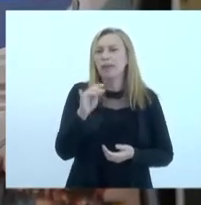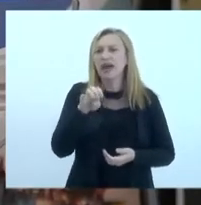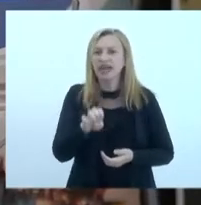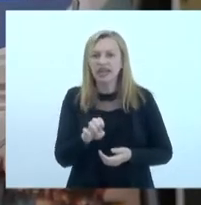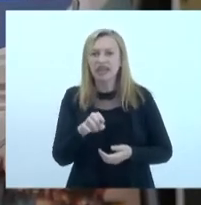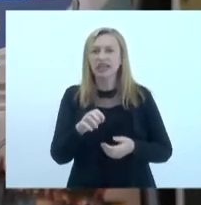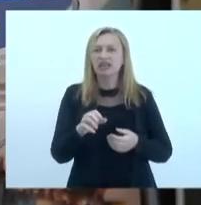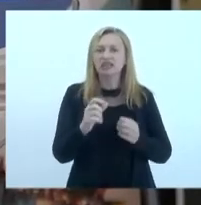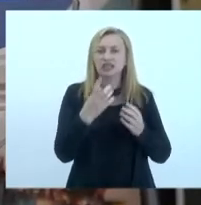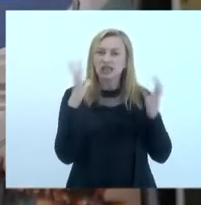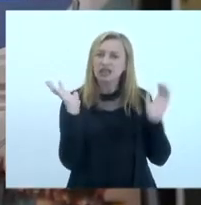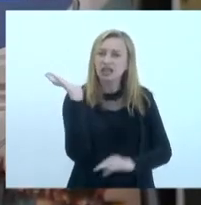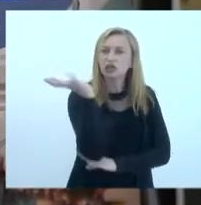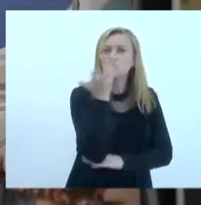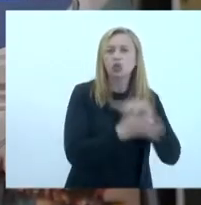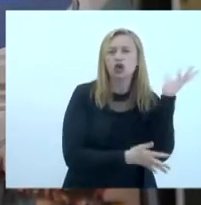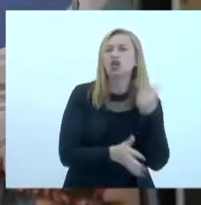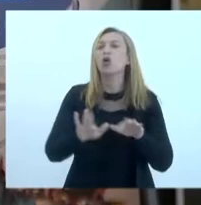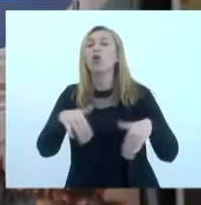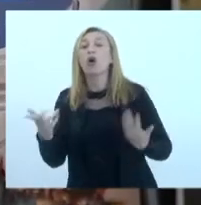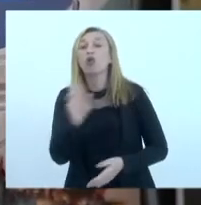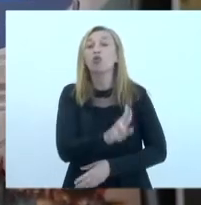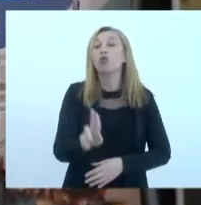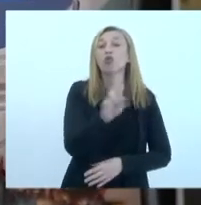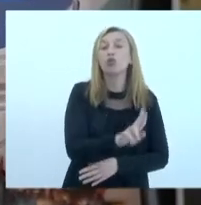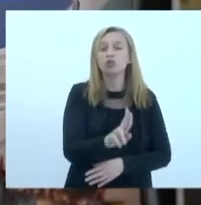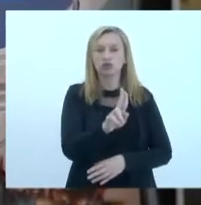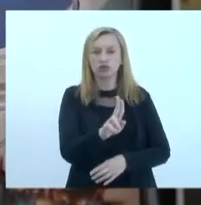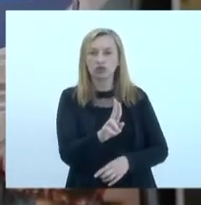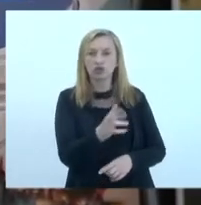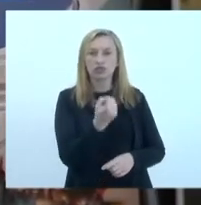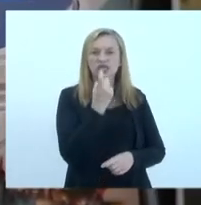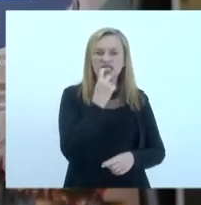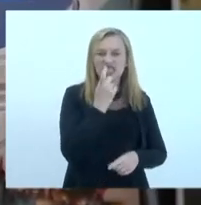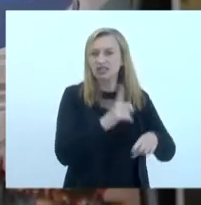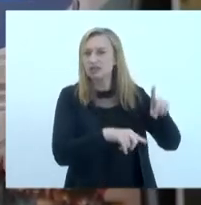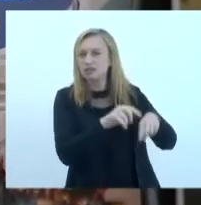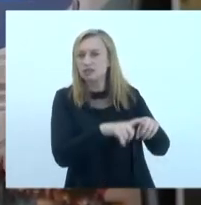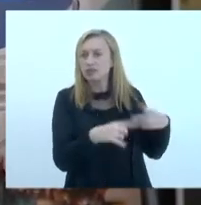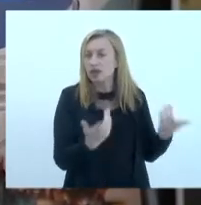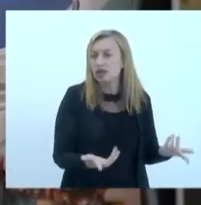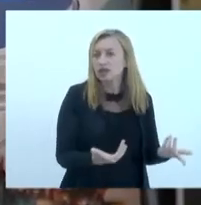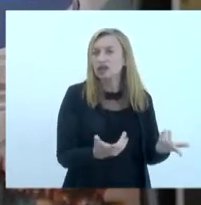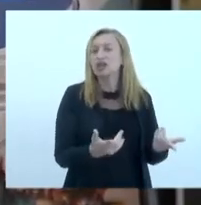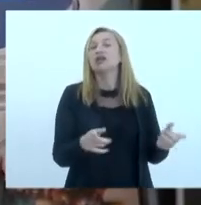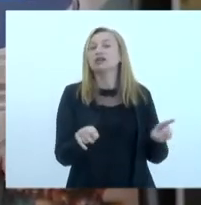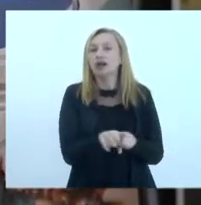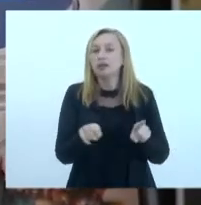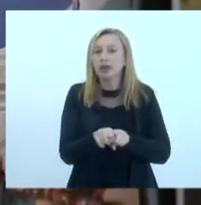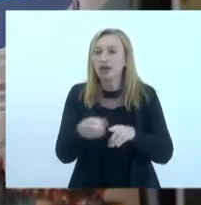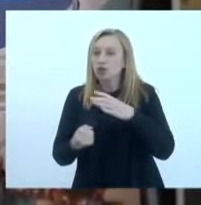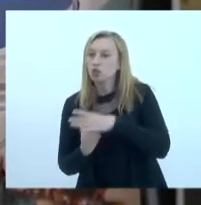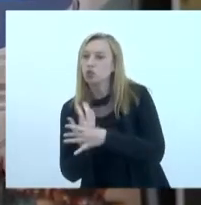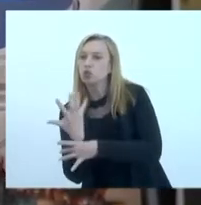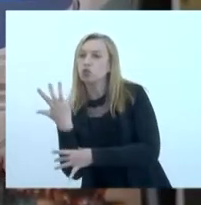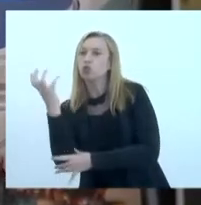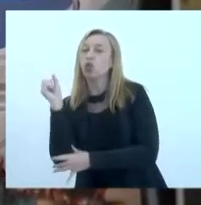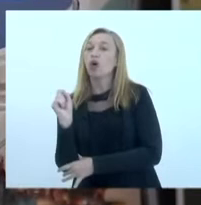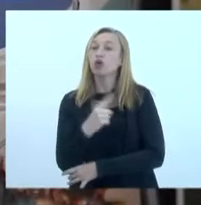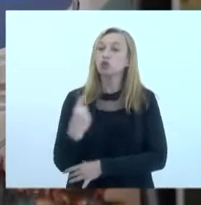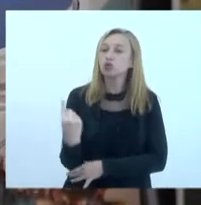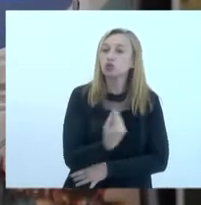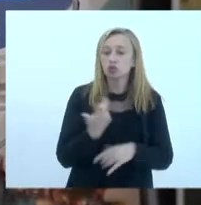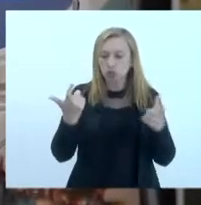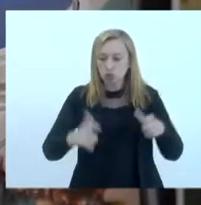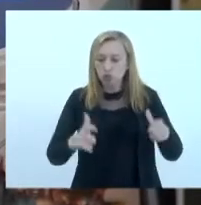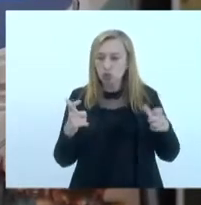Qual é o uso que nós damos a esses resíduos sólidos? Replantio e reflorestamento. A nossa região